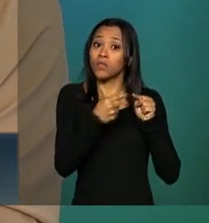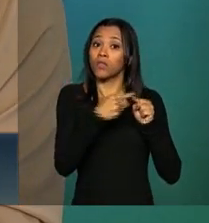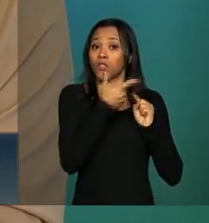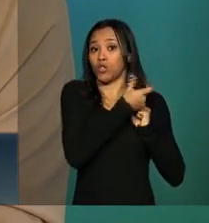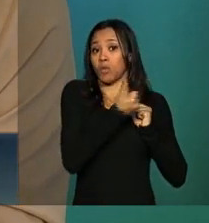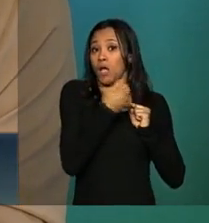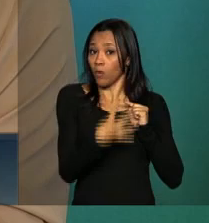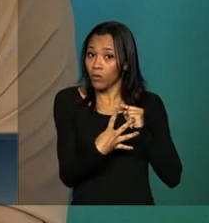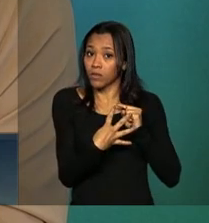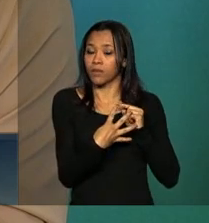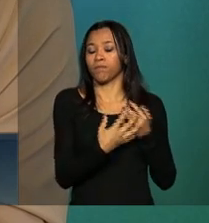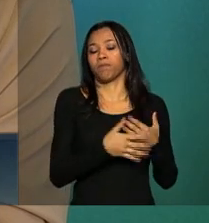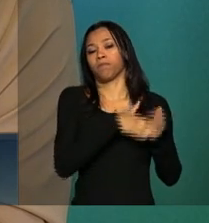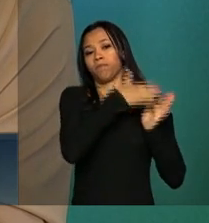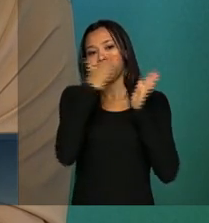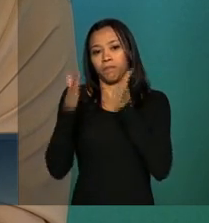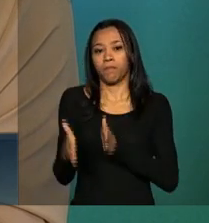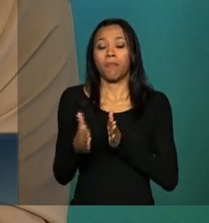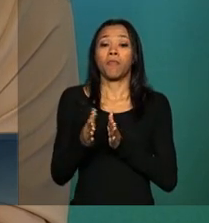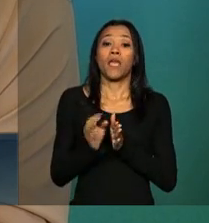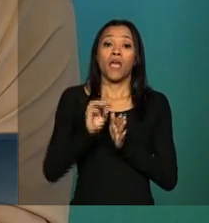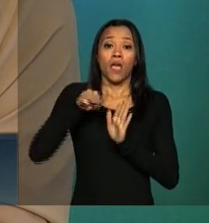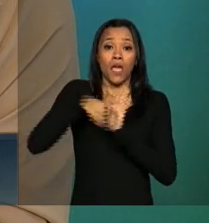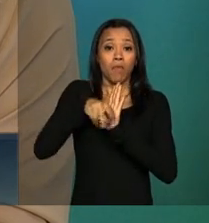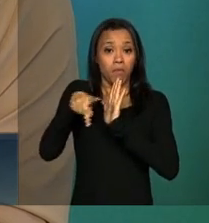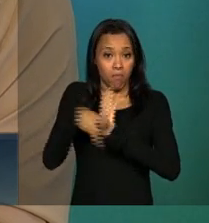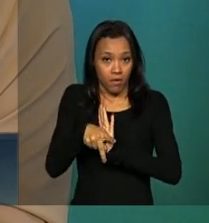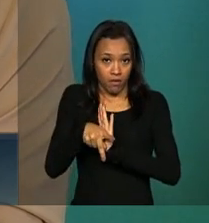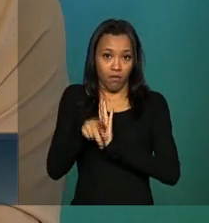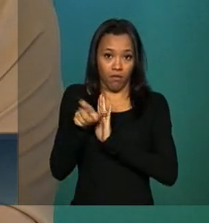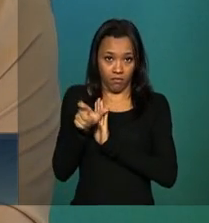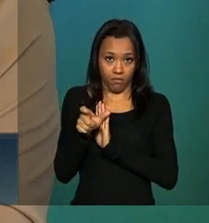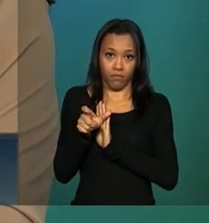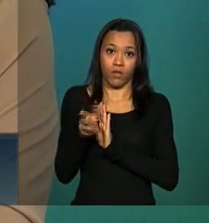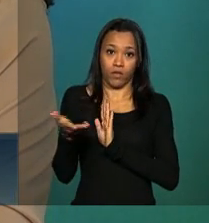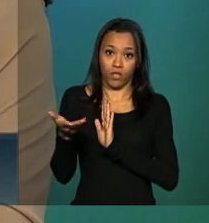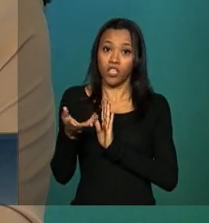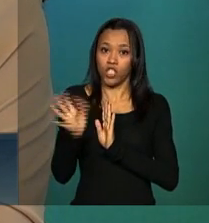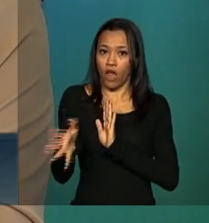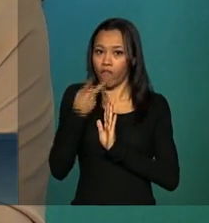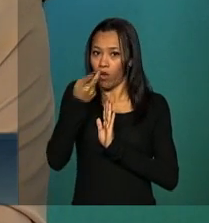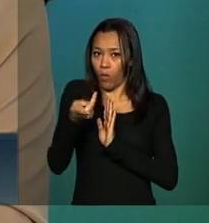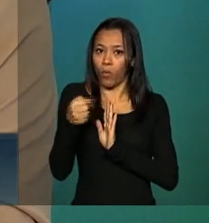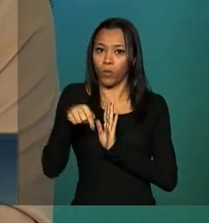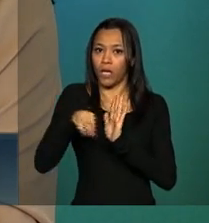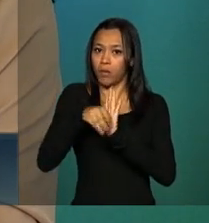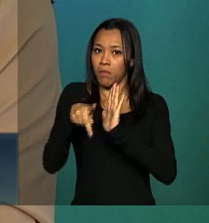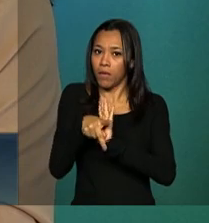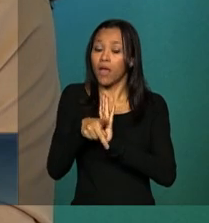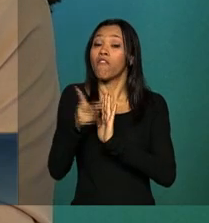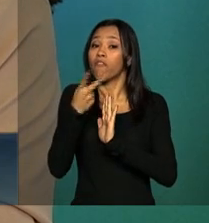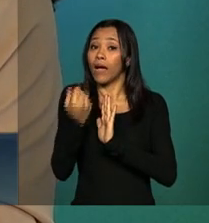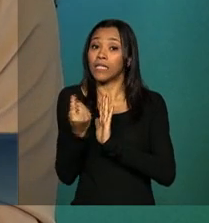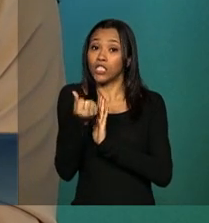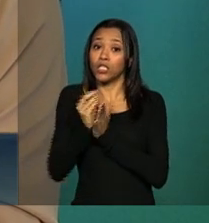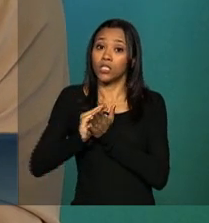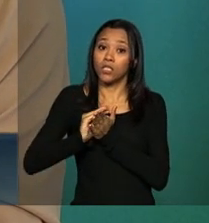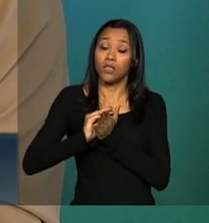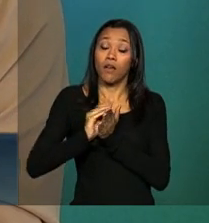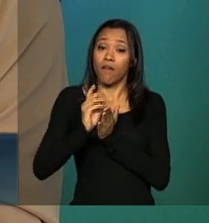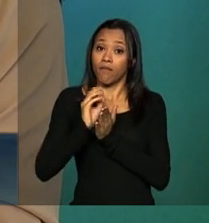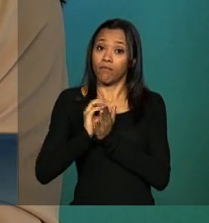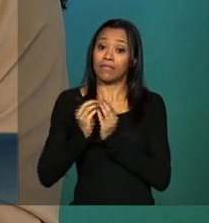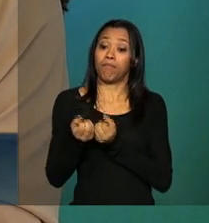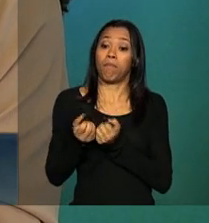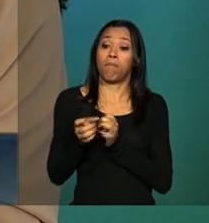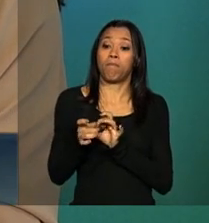Na MP do Eunício, que ele é relator hoje, o senador Eunício, ele vai nos dar ao MAPA a